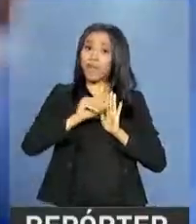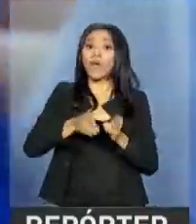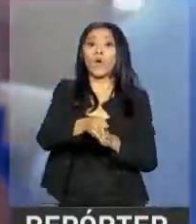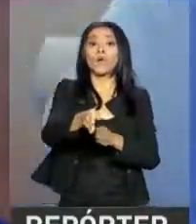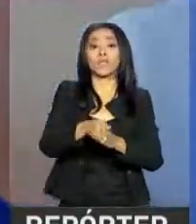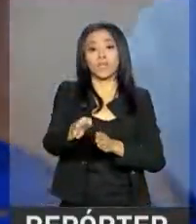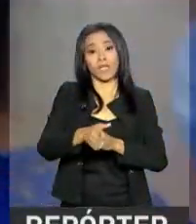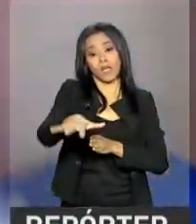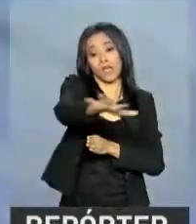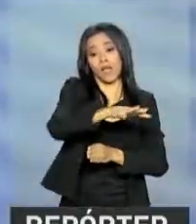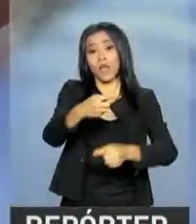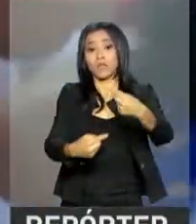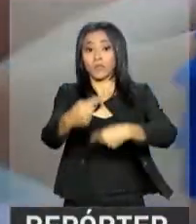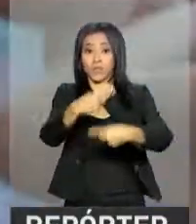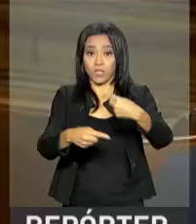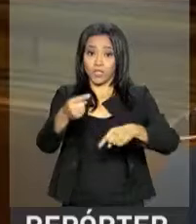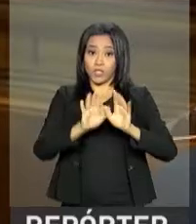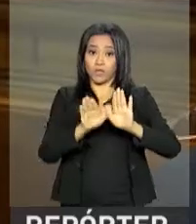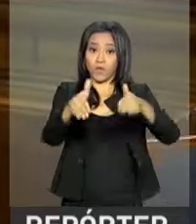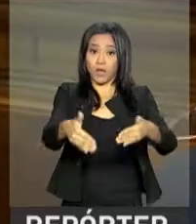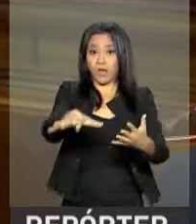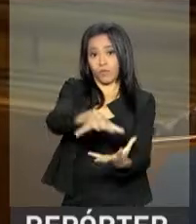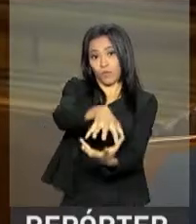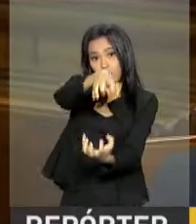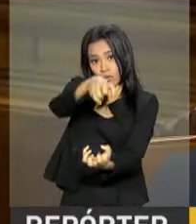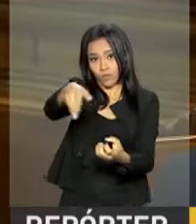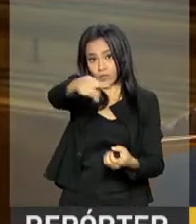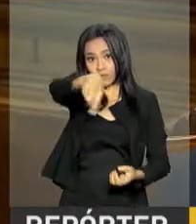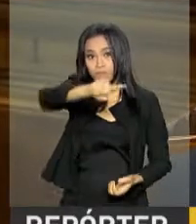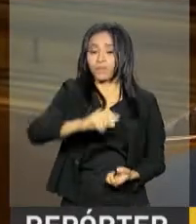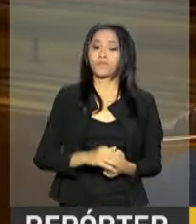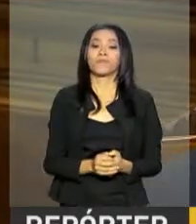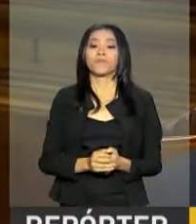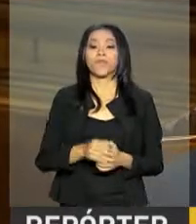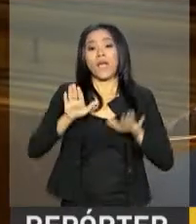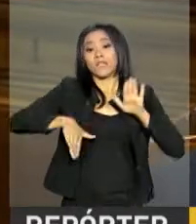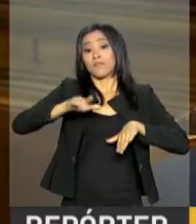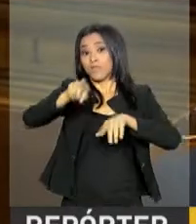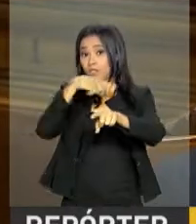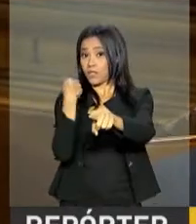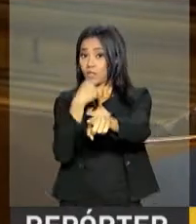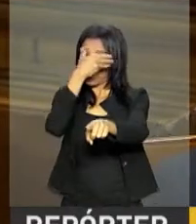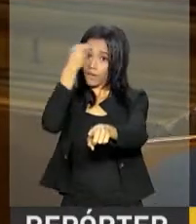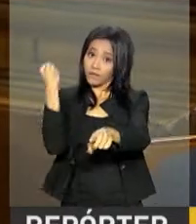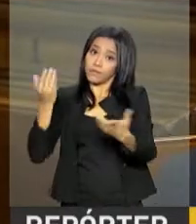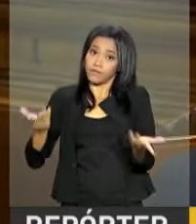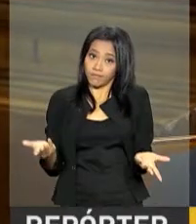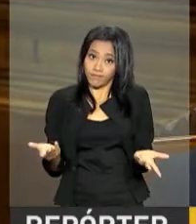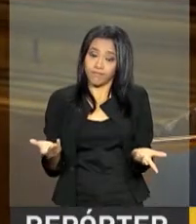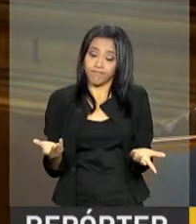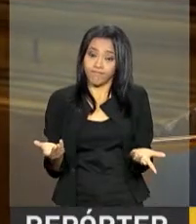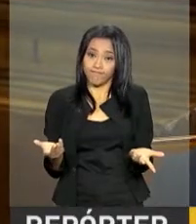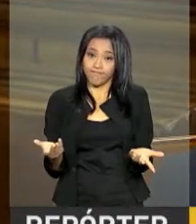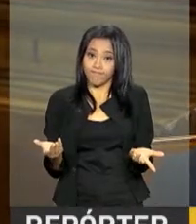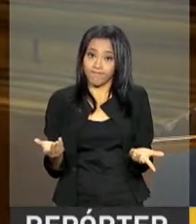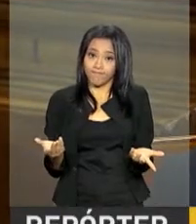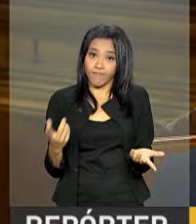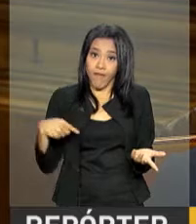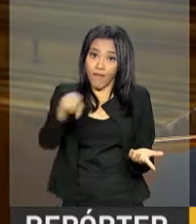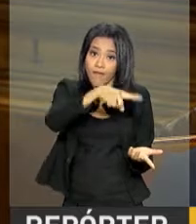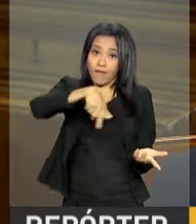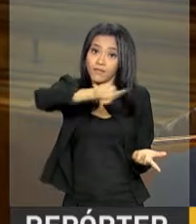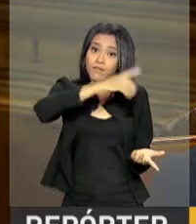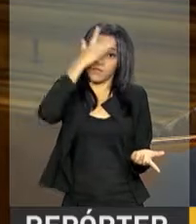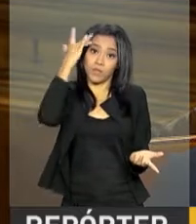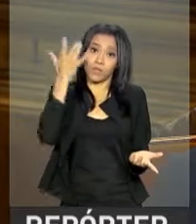políticas públicas para essa população. Muitas vezes a gente esquece que essas